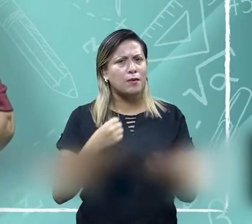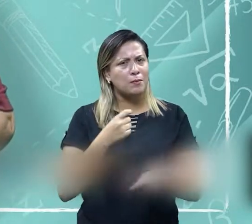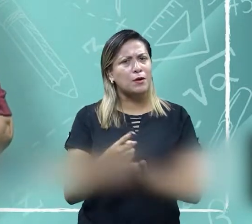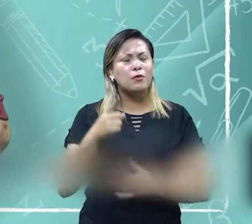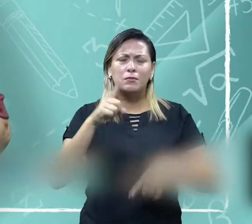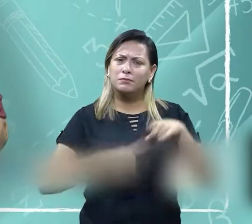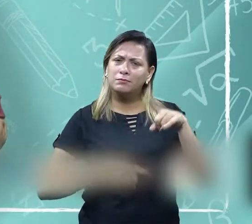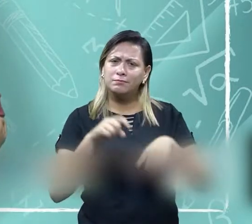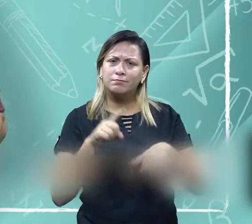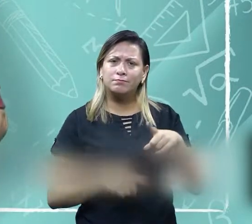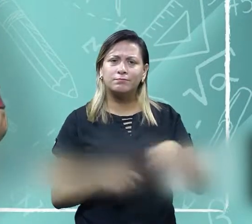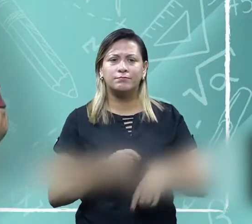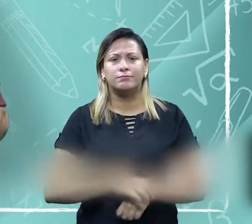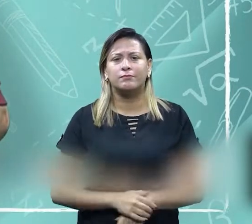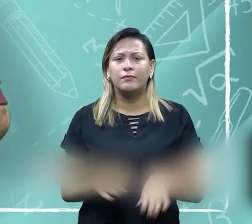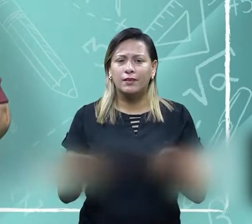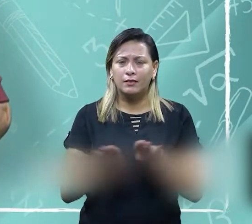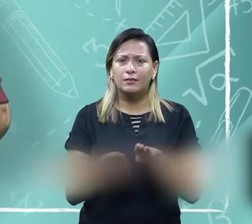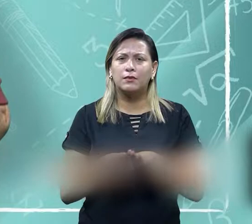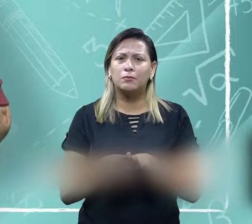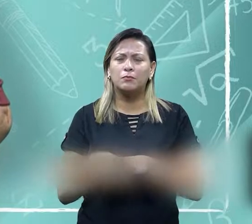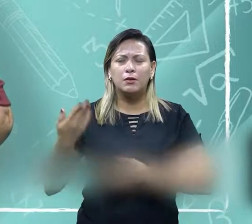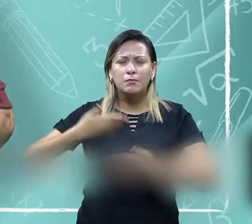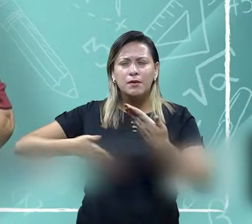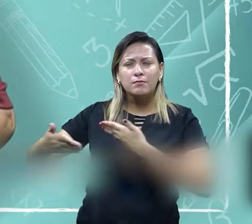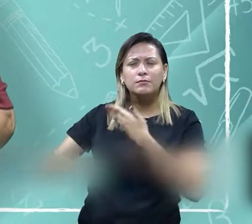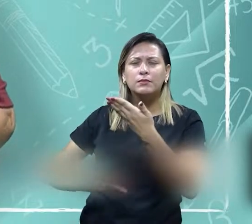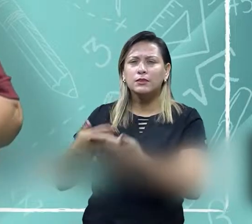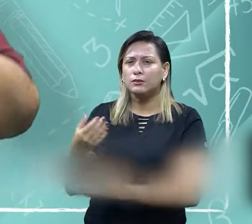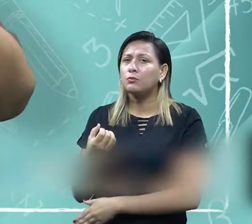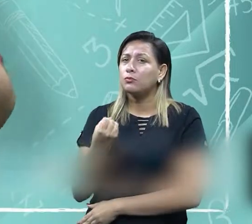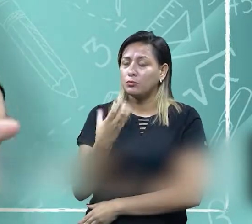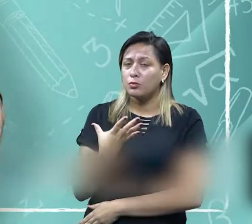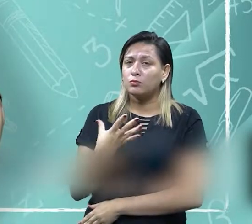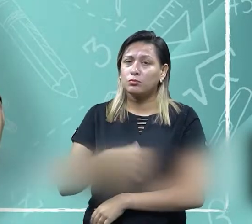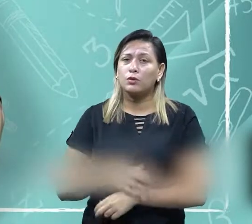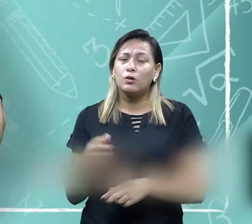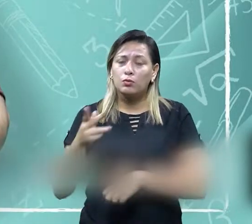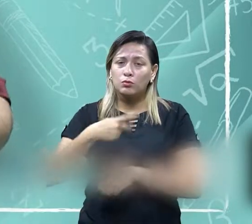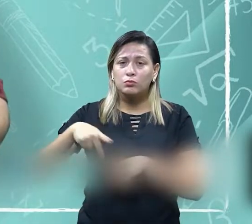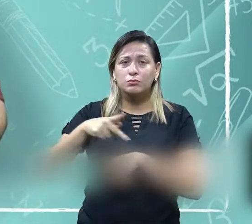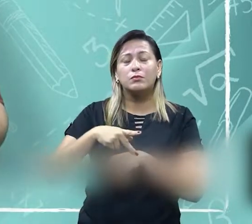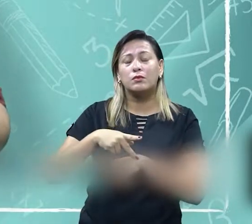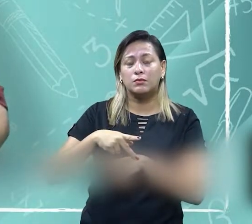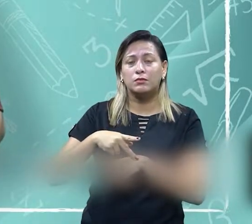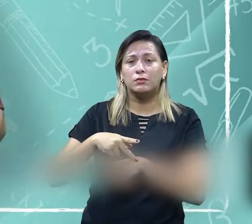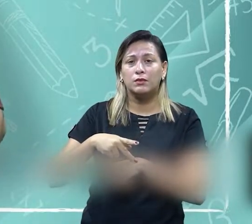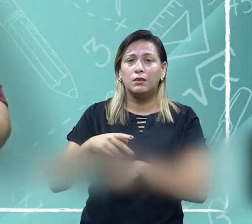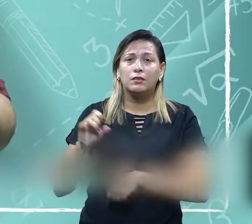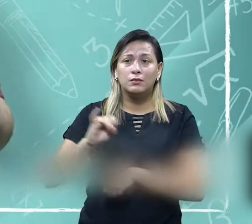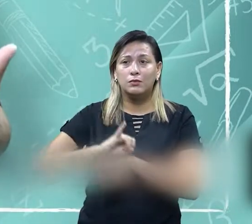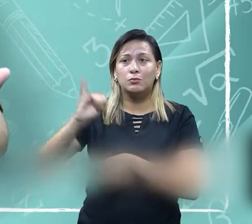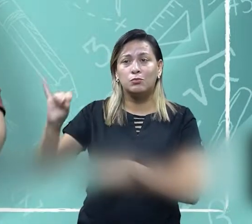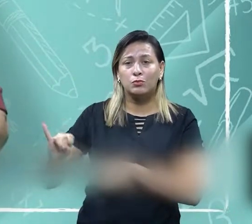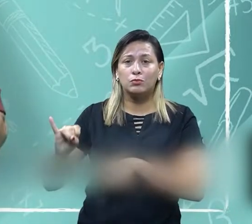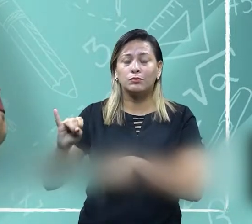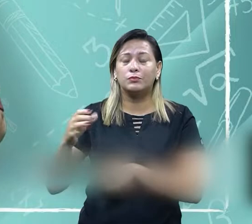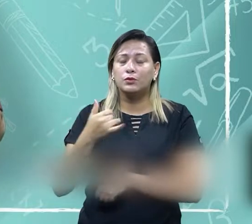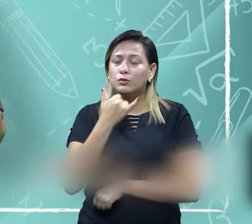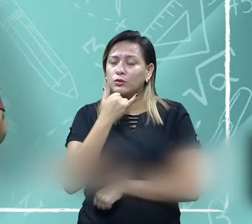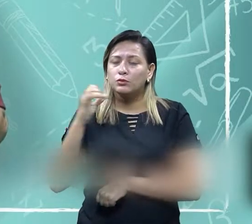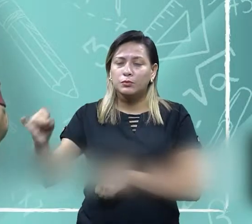produtos e também eu ter uma boa relação com os países importadores e exportadores. Então essa relação